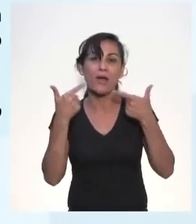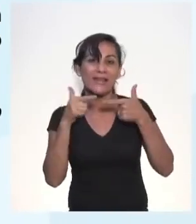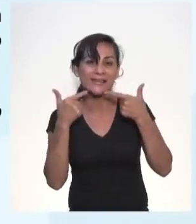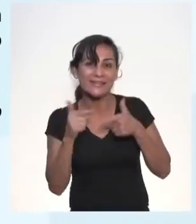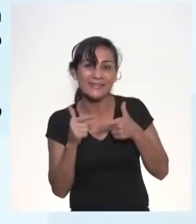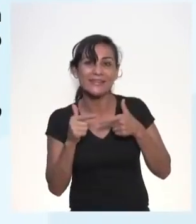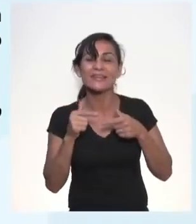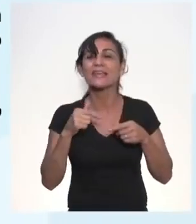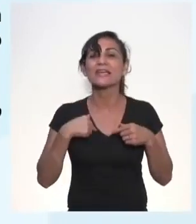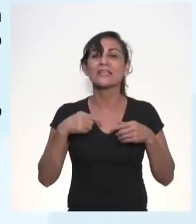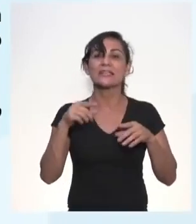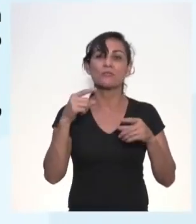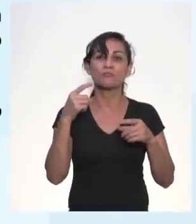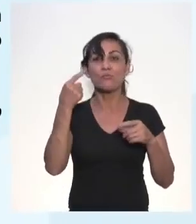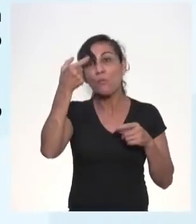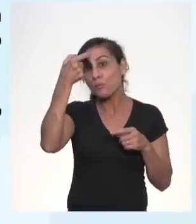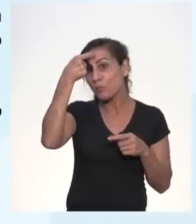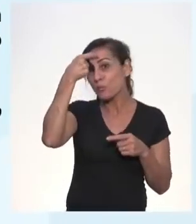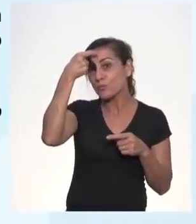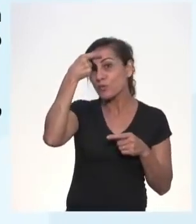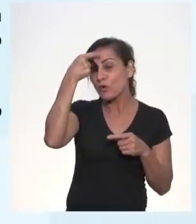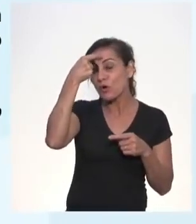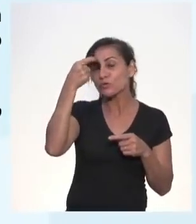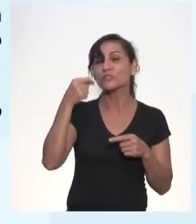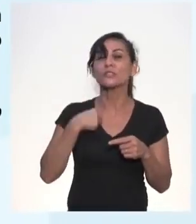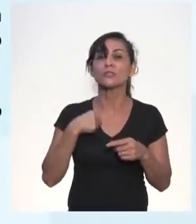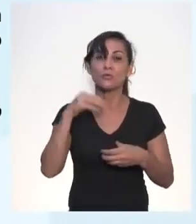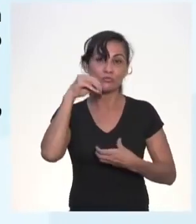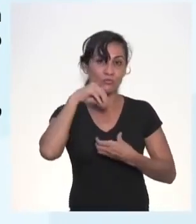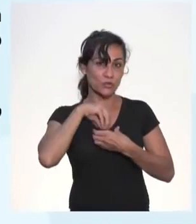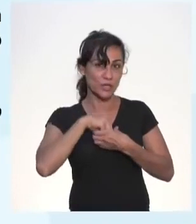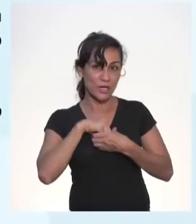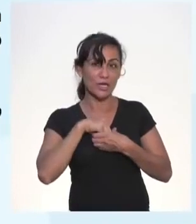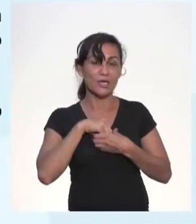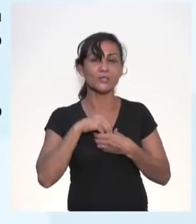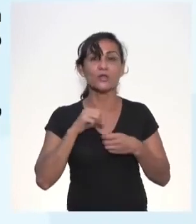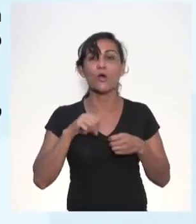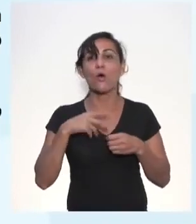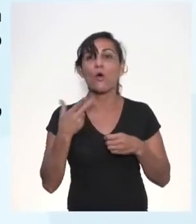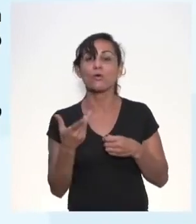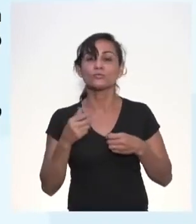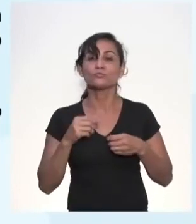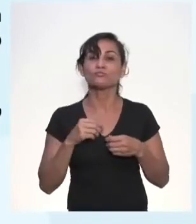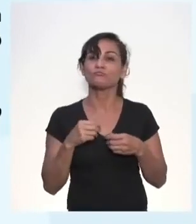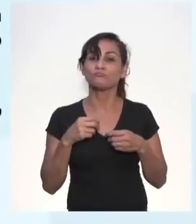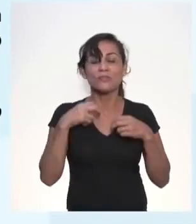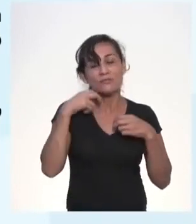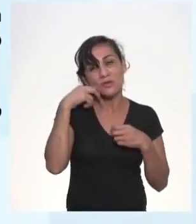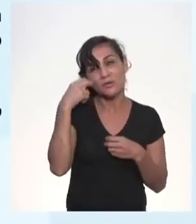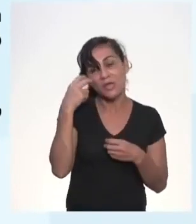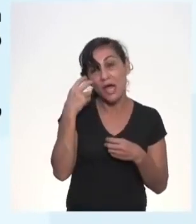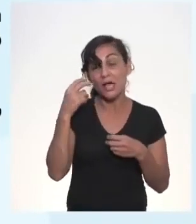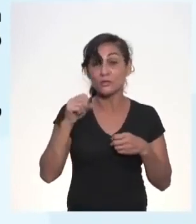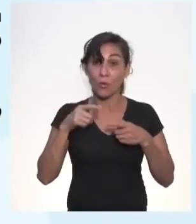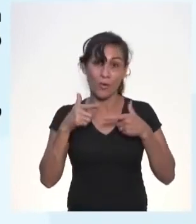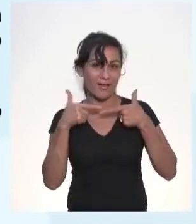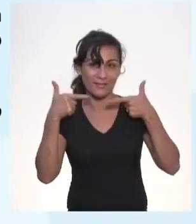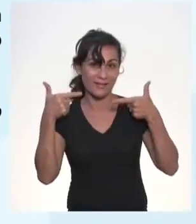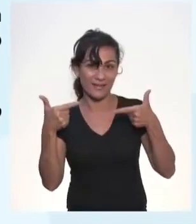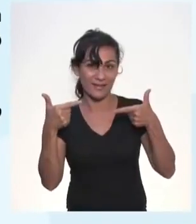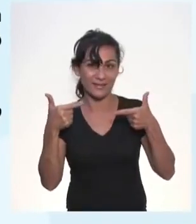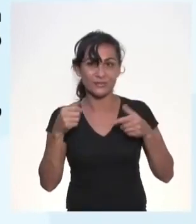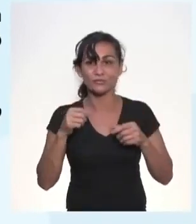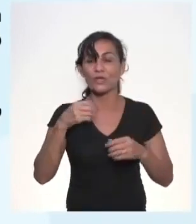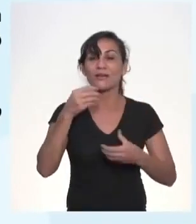sua personalidade. Perceberam, então, aí o exemplo introspectivo, audacioso, rebelde, extrovertido, desonesto, etc. Então,